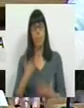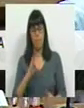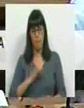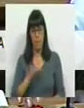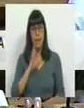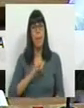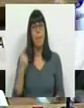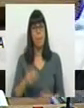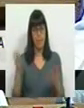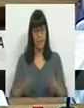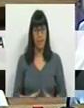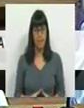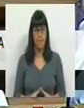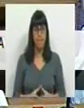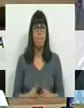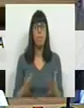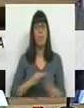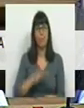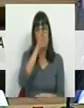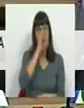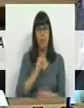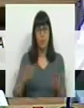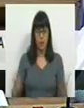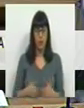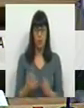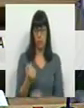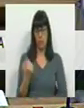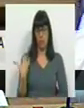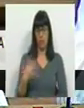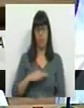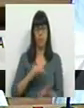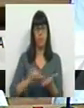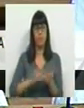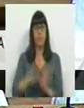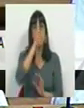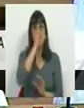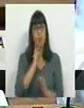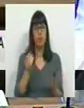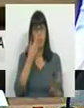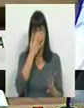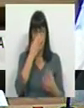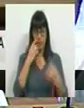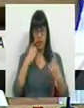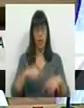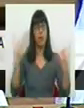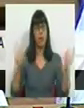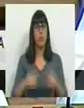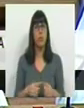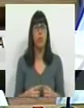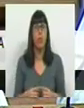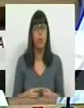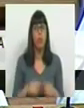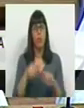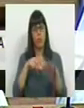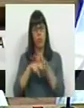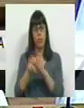Obrigada, Sra. Presidente. Sr. Ministro, recentemente o Sr. Secretário de Estado anunciou